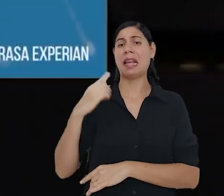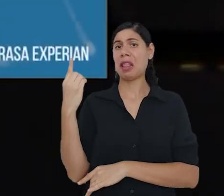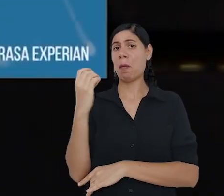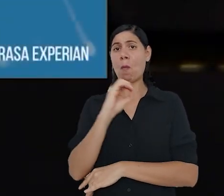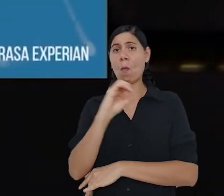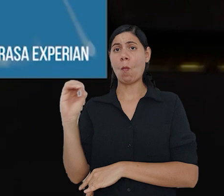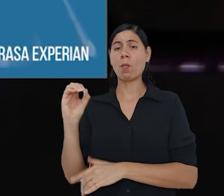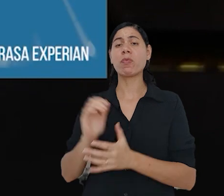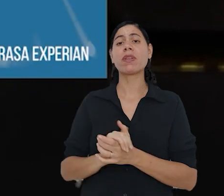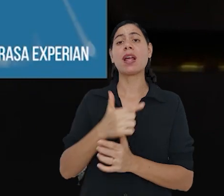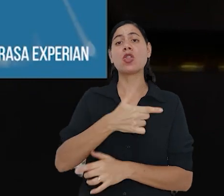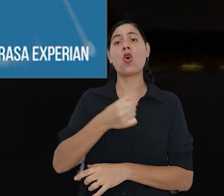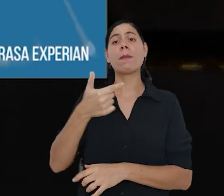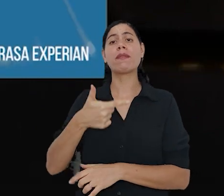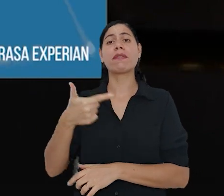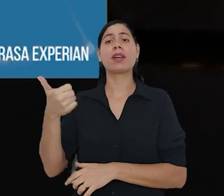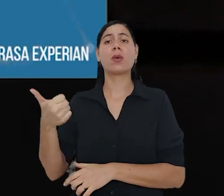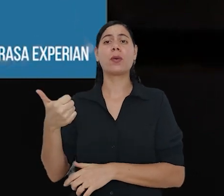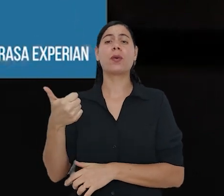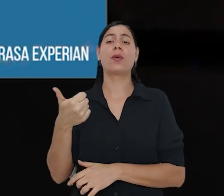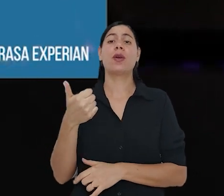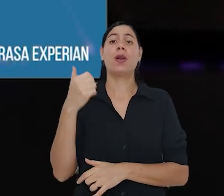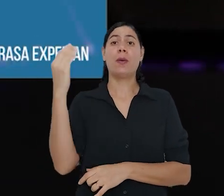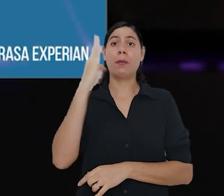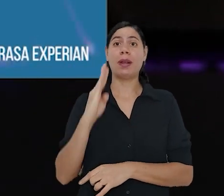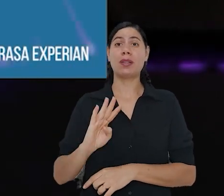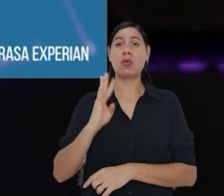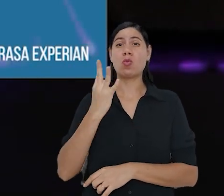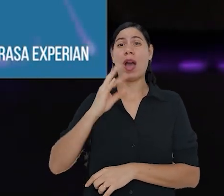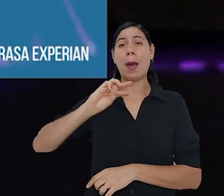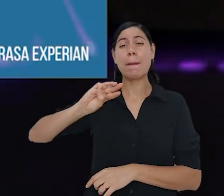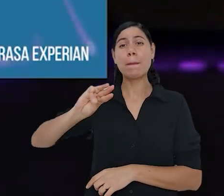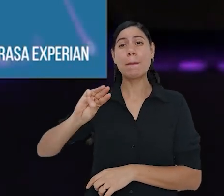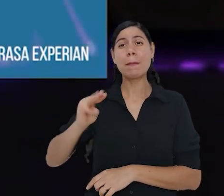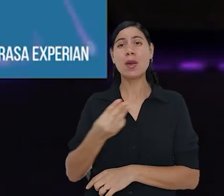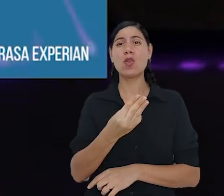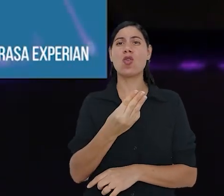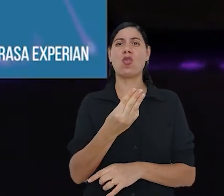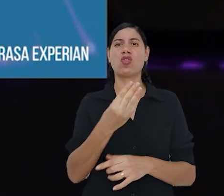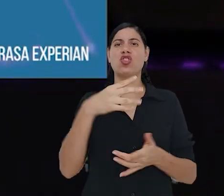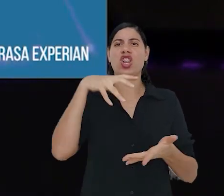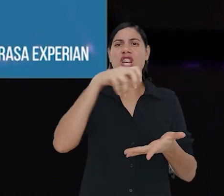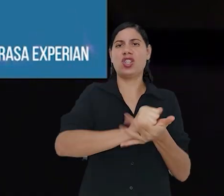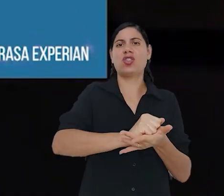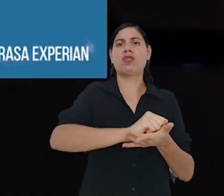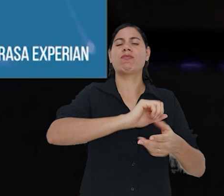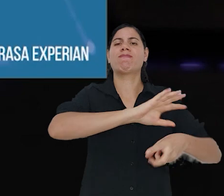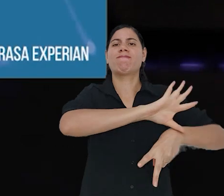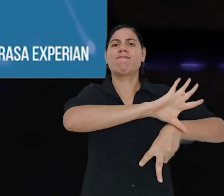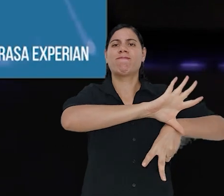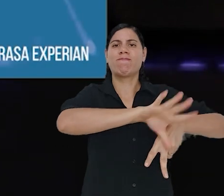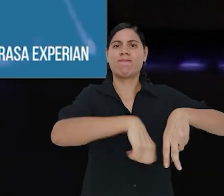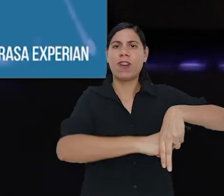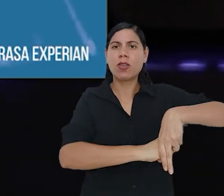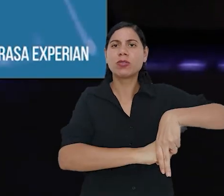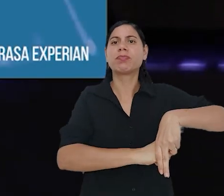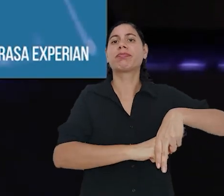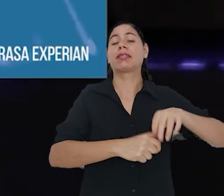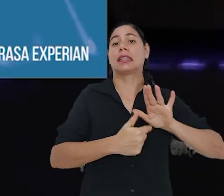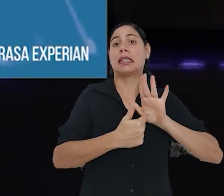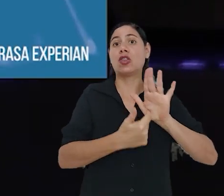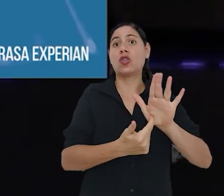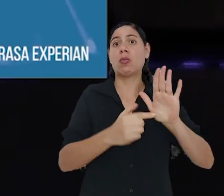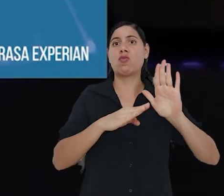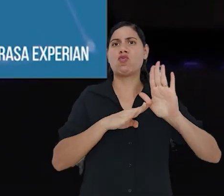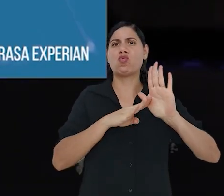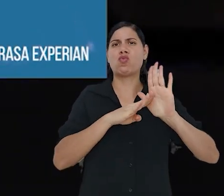2021, o Brasil registrou mais de 4 milhões de casos ou de tentativas de fraudes. O número representa um